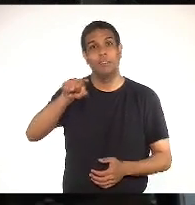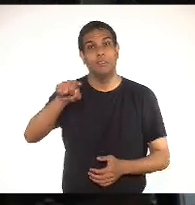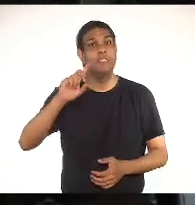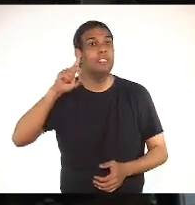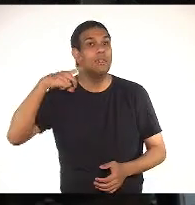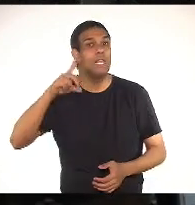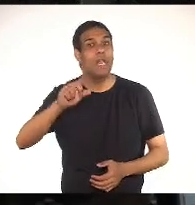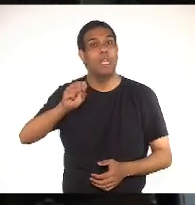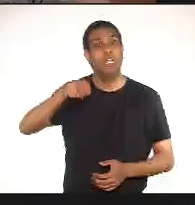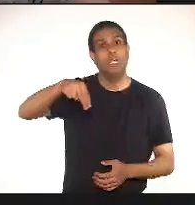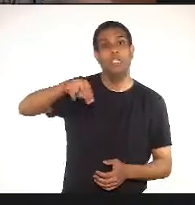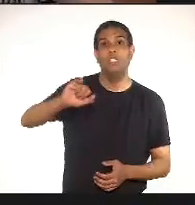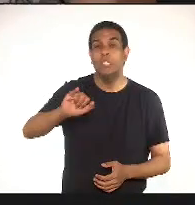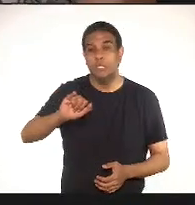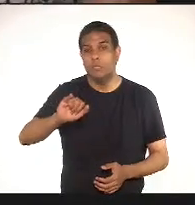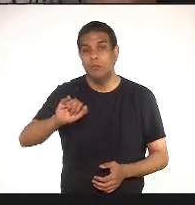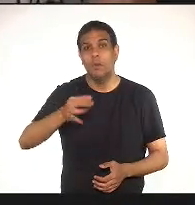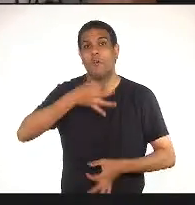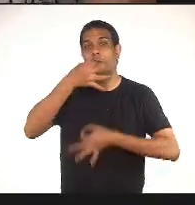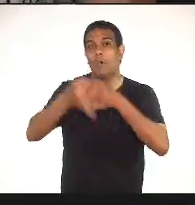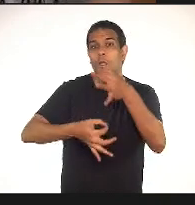Dani Monteiro.